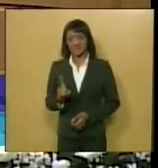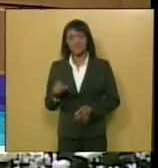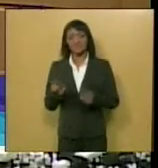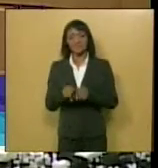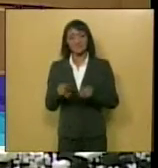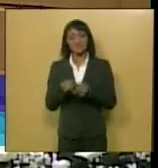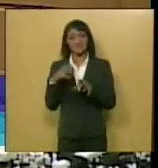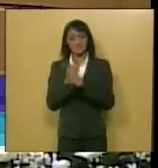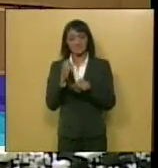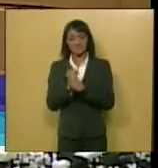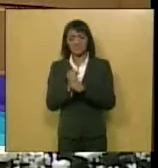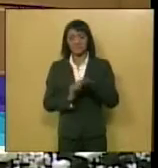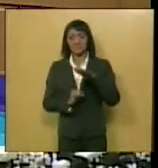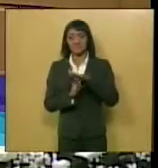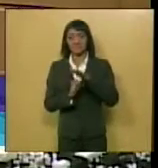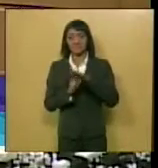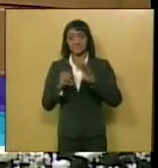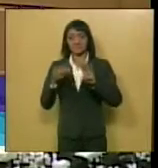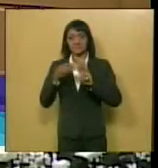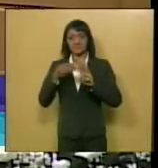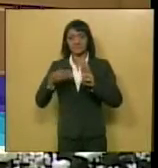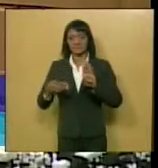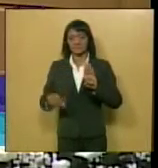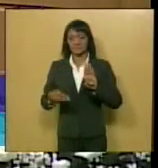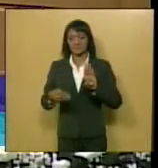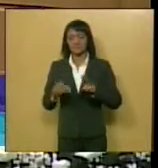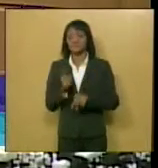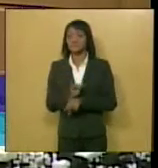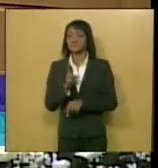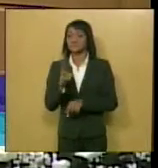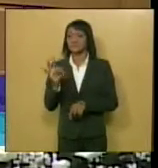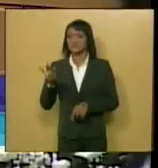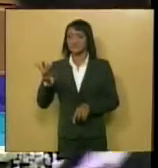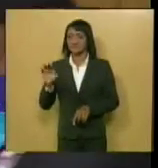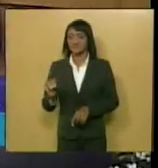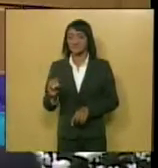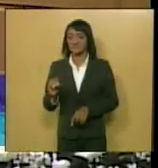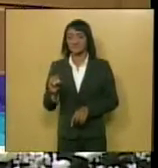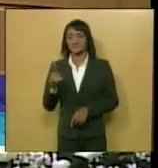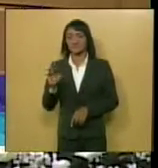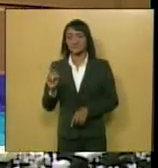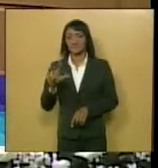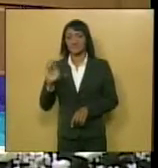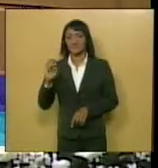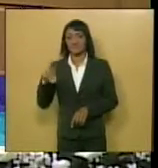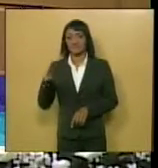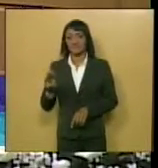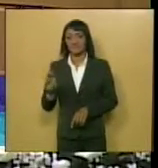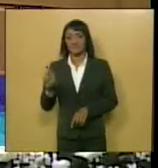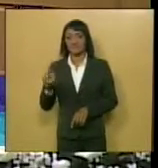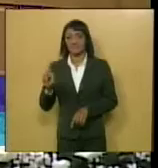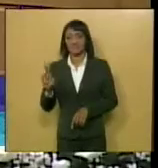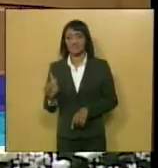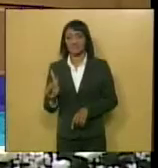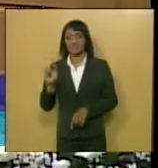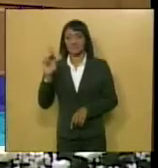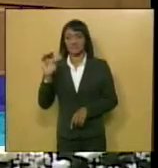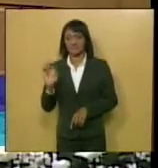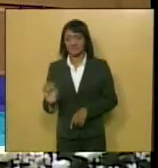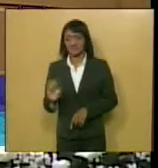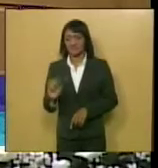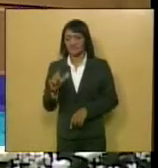do Instituto Banese, o doutor Francisco Hollenberg Leite, acadêmico e